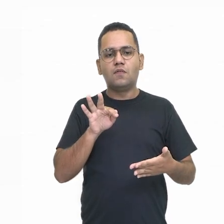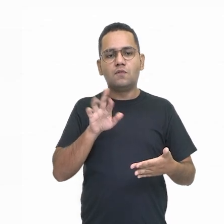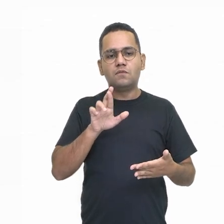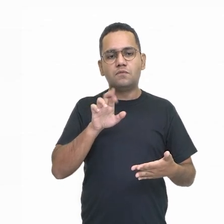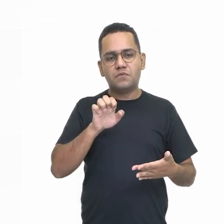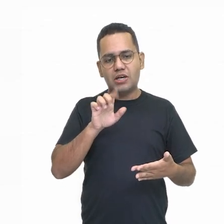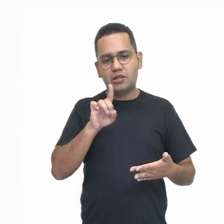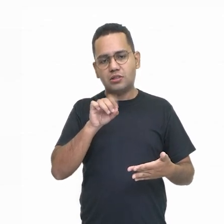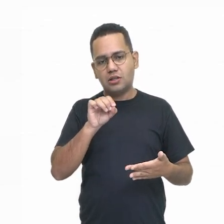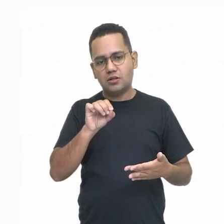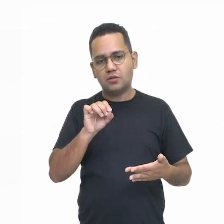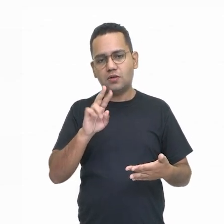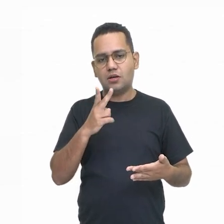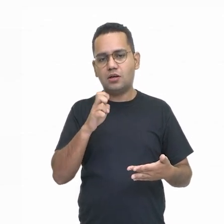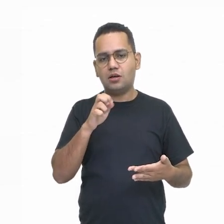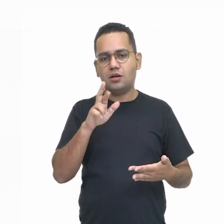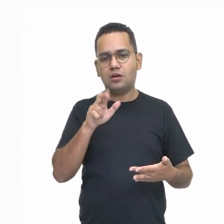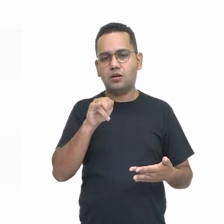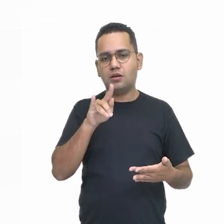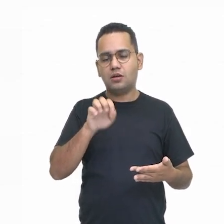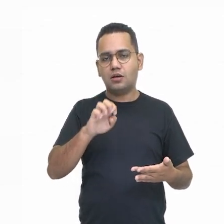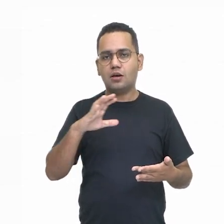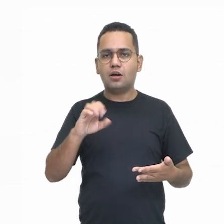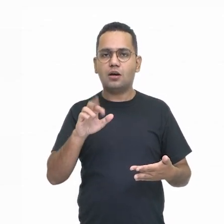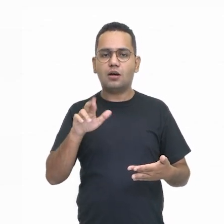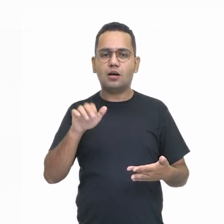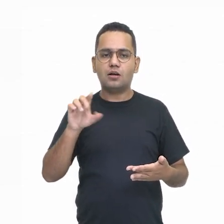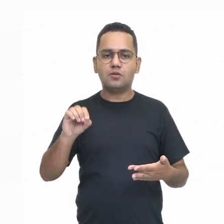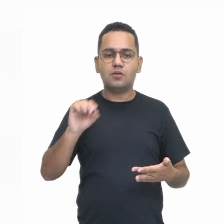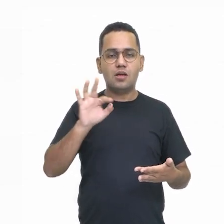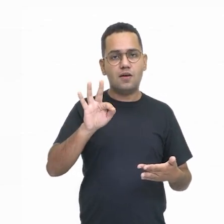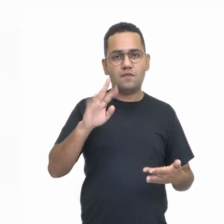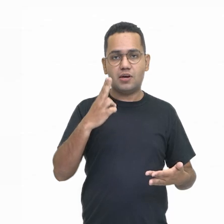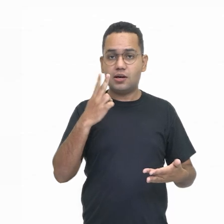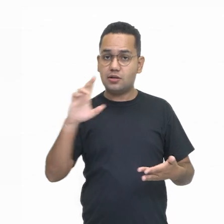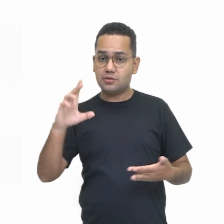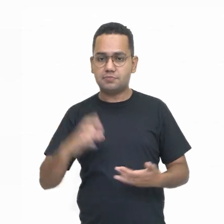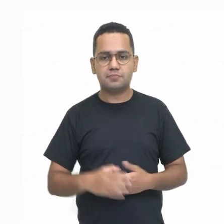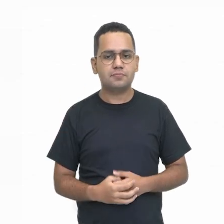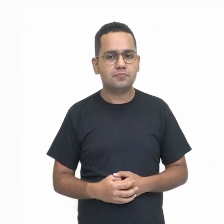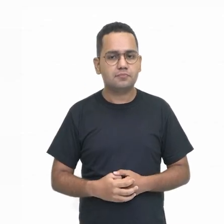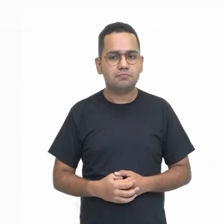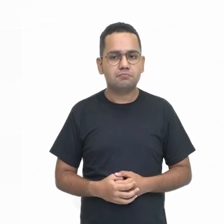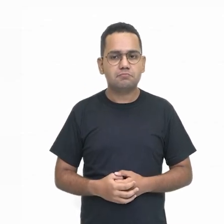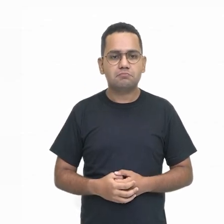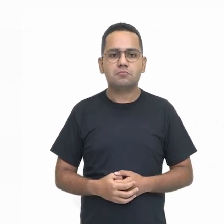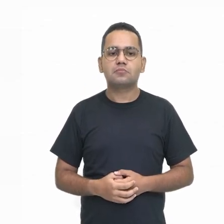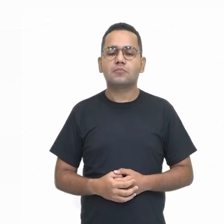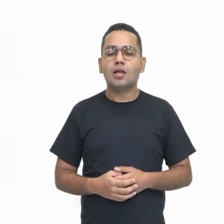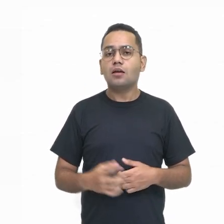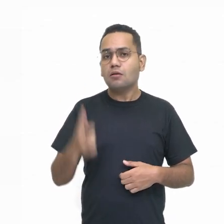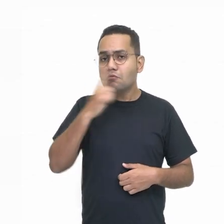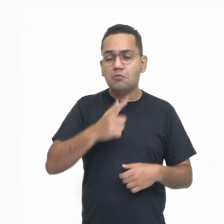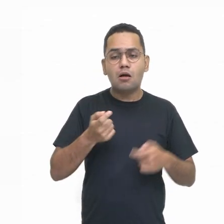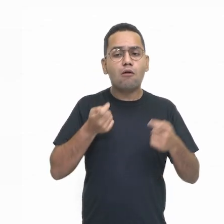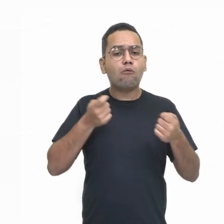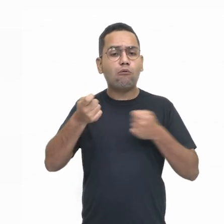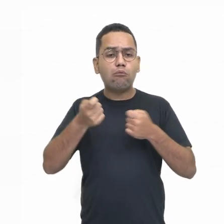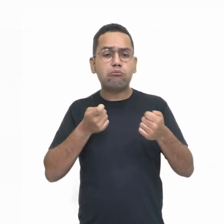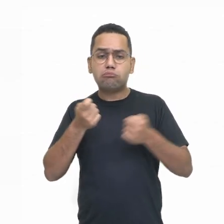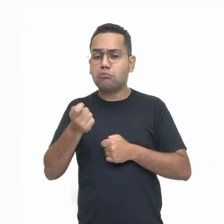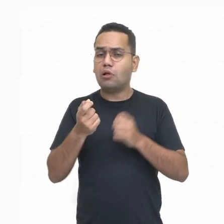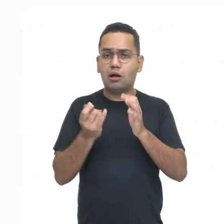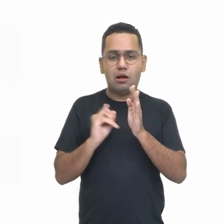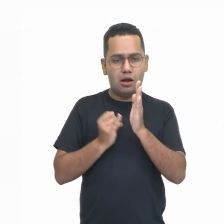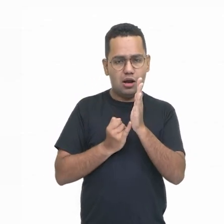a inflação e recuperar a confiança dos investidores. Então, você tem o quê? Uma nova moeda, justamente